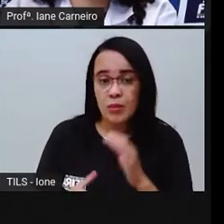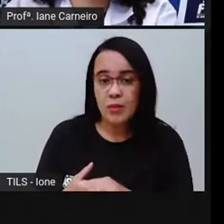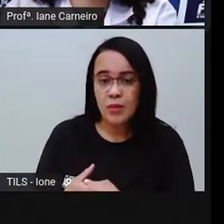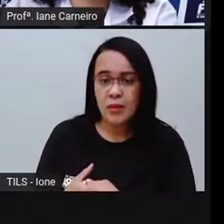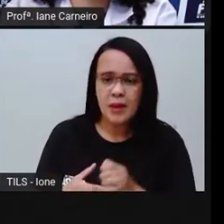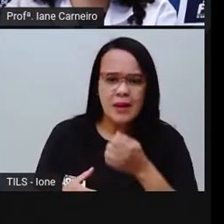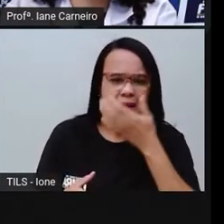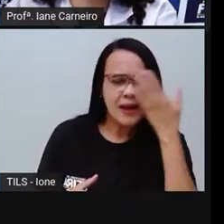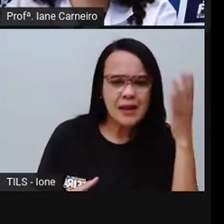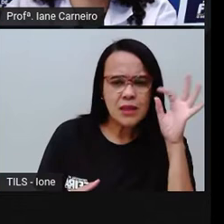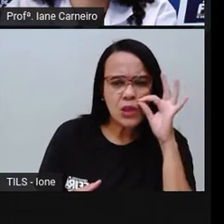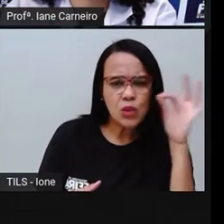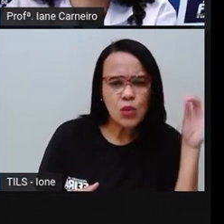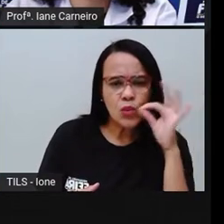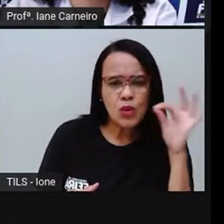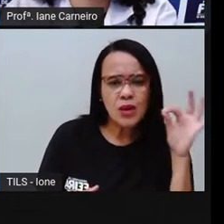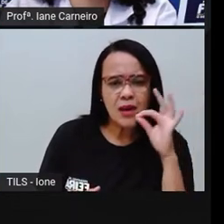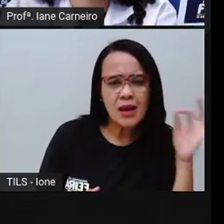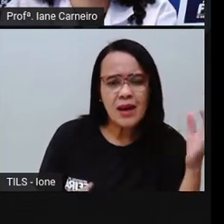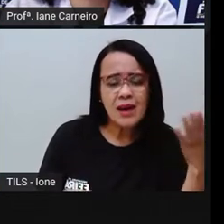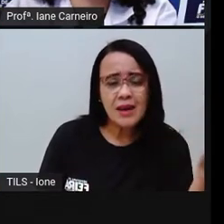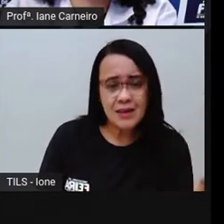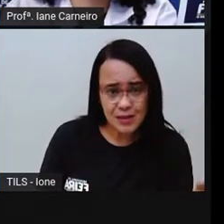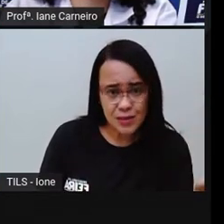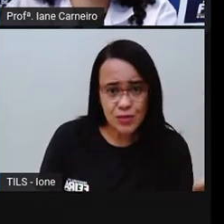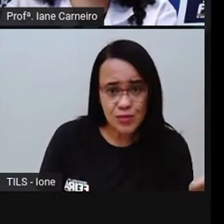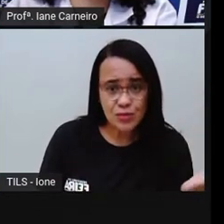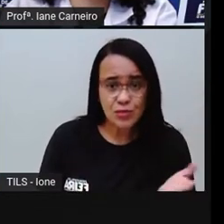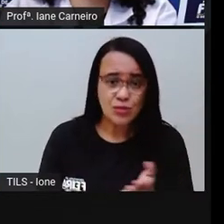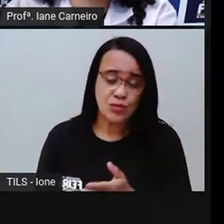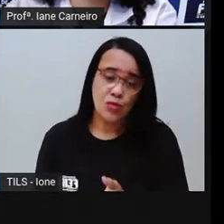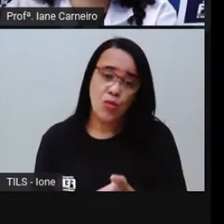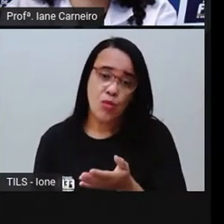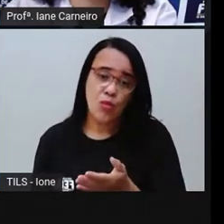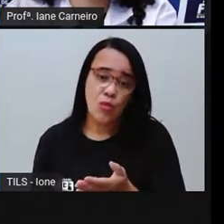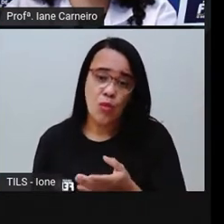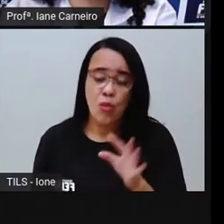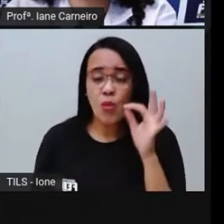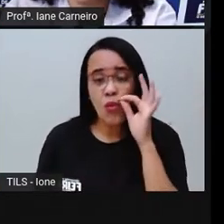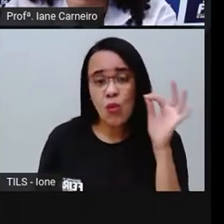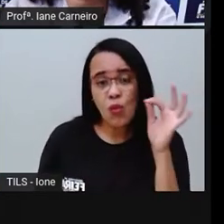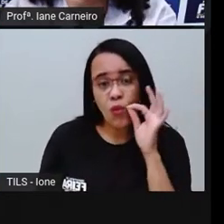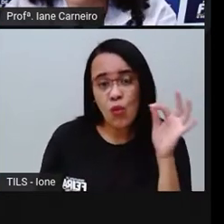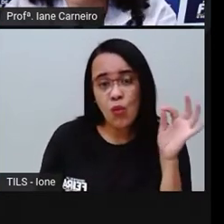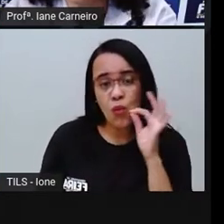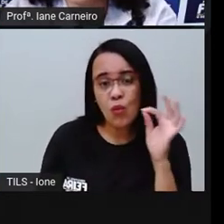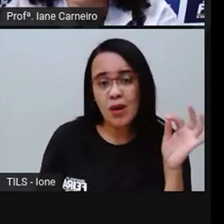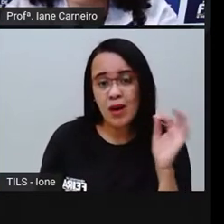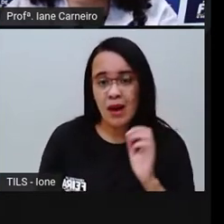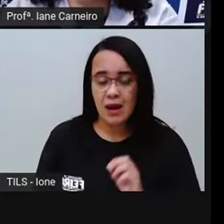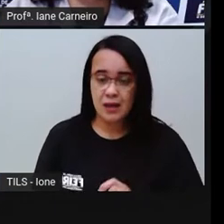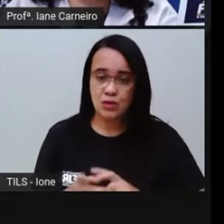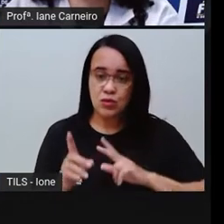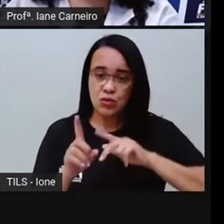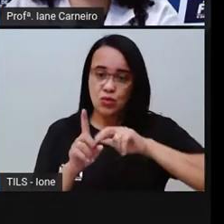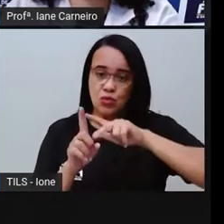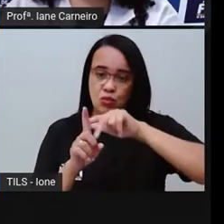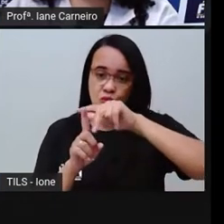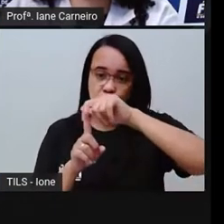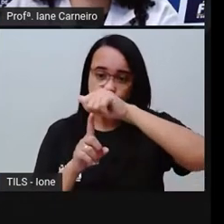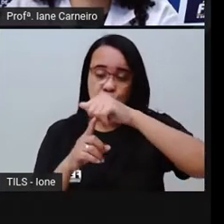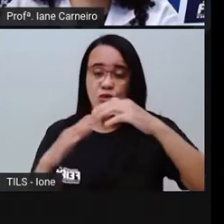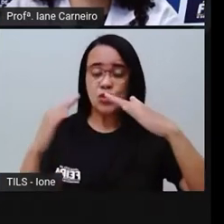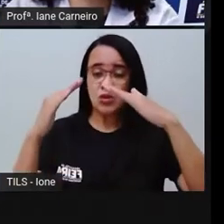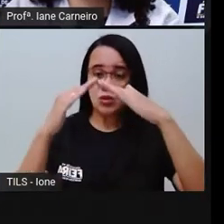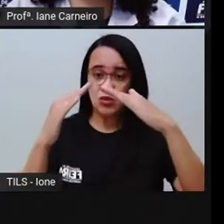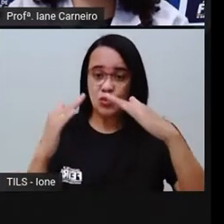tem gato aqui e gato aqui o gato é só para ouvir aqui ó o